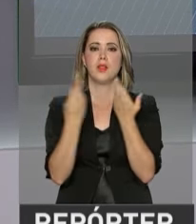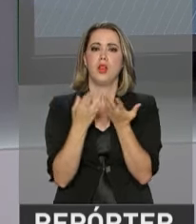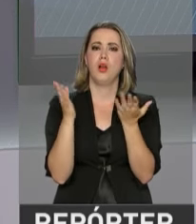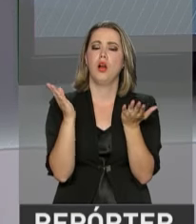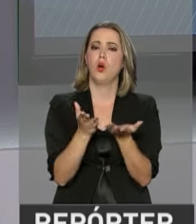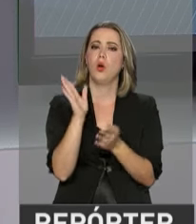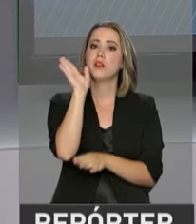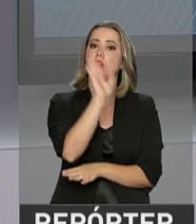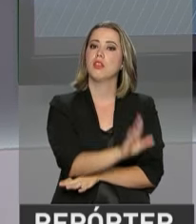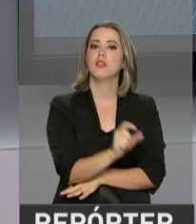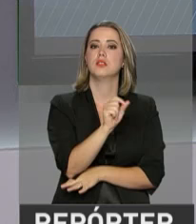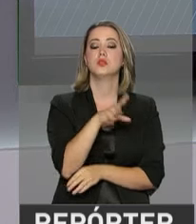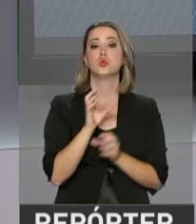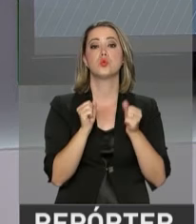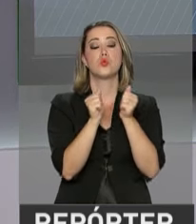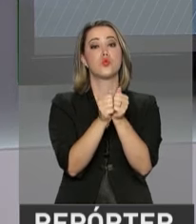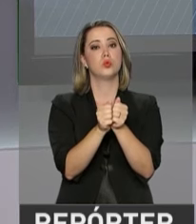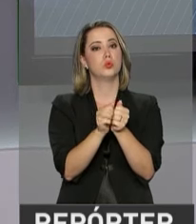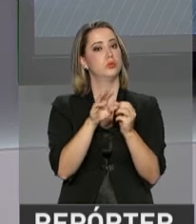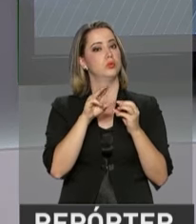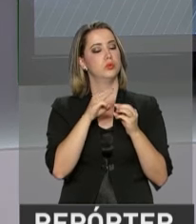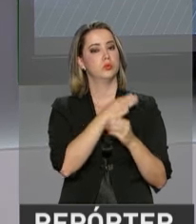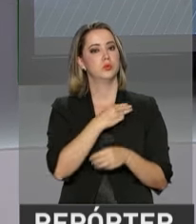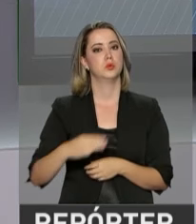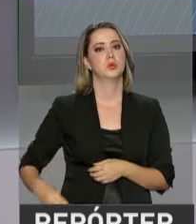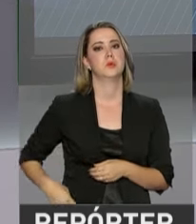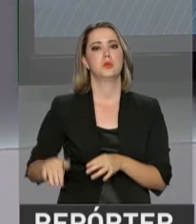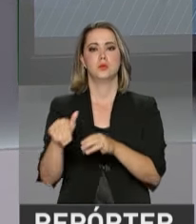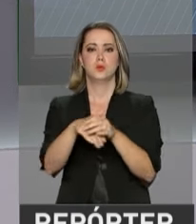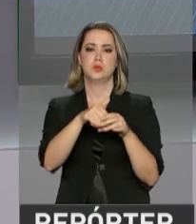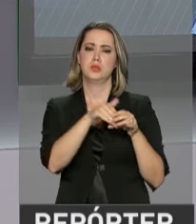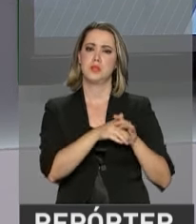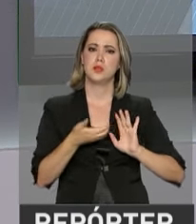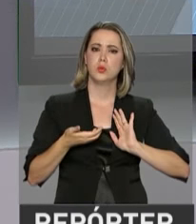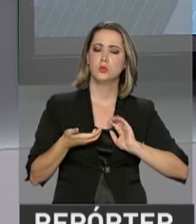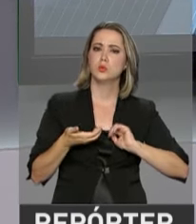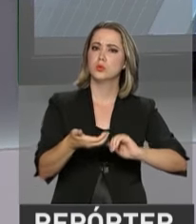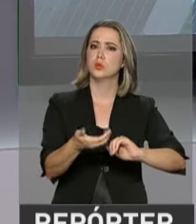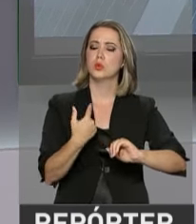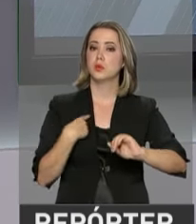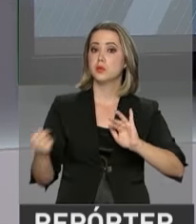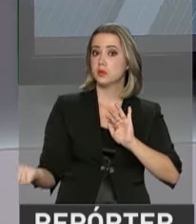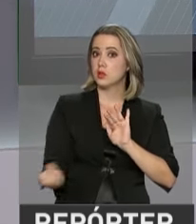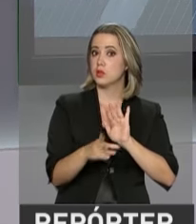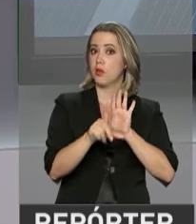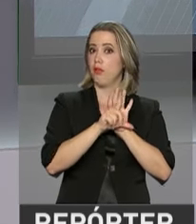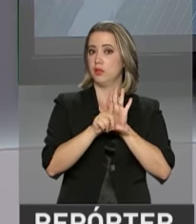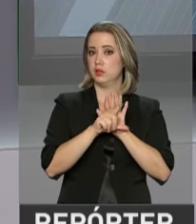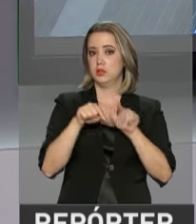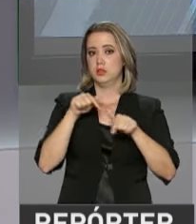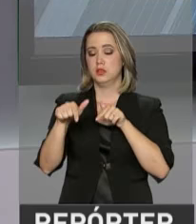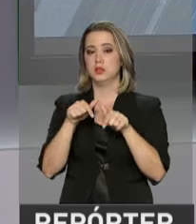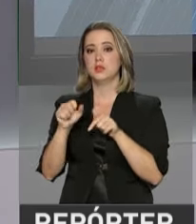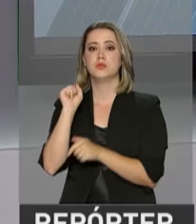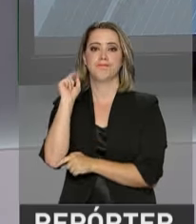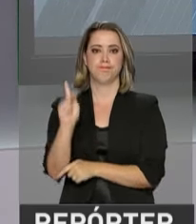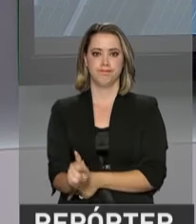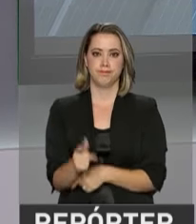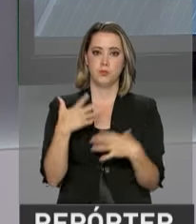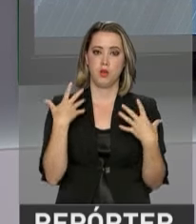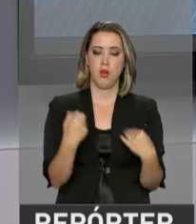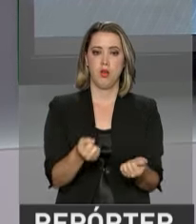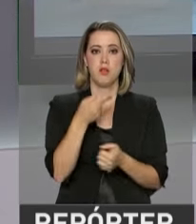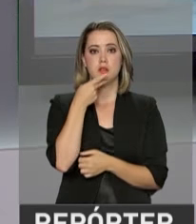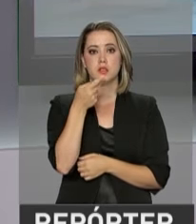agora à tarde com ministros para discutir as votações no congresso nacional das reformas trabalhista e da previdência nós vamos então